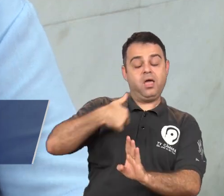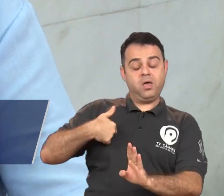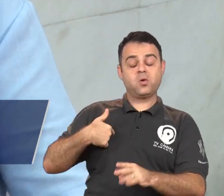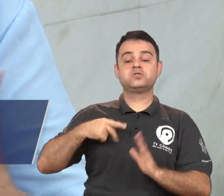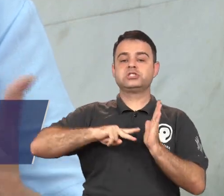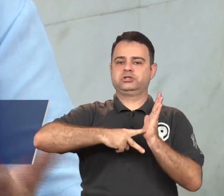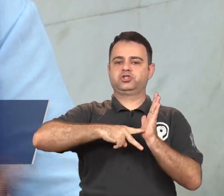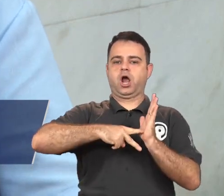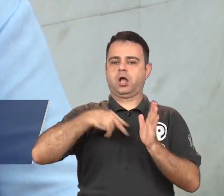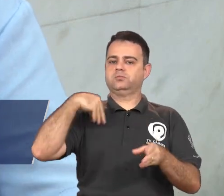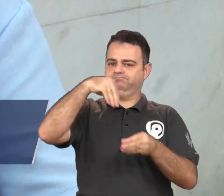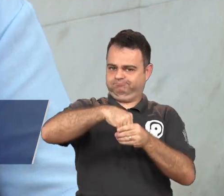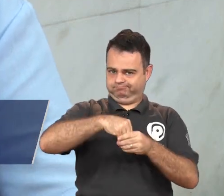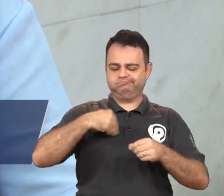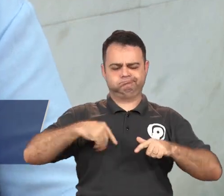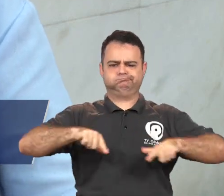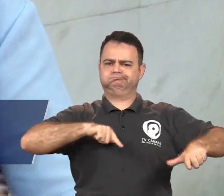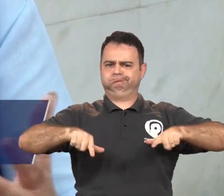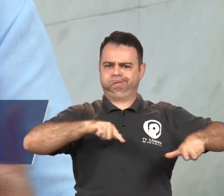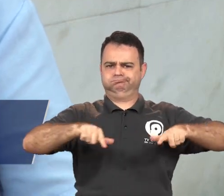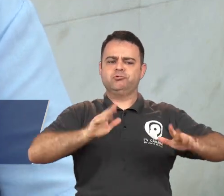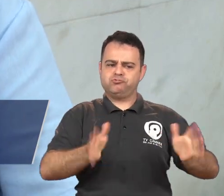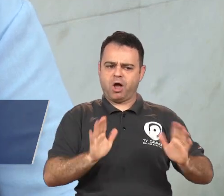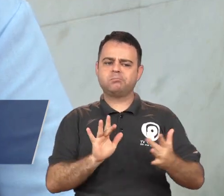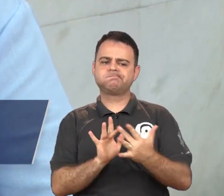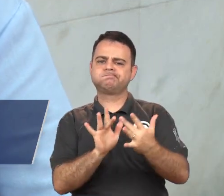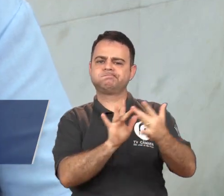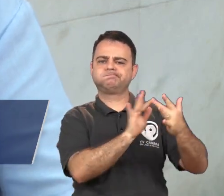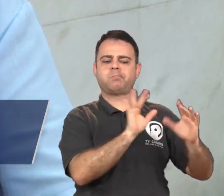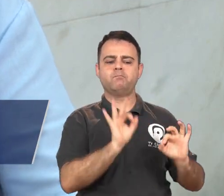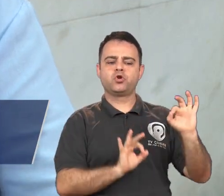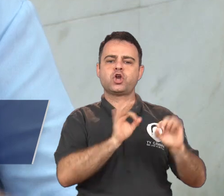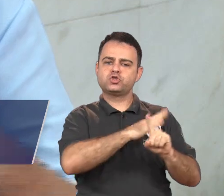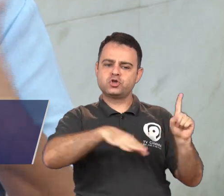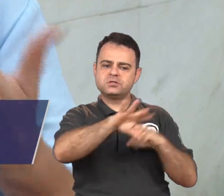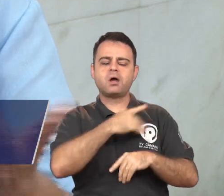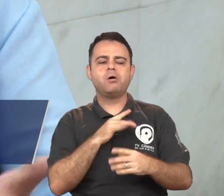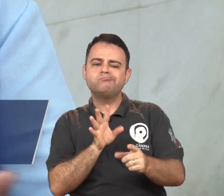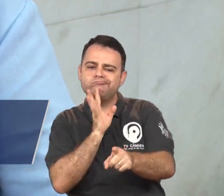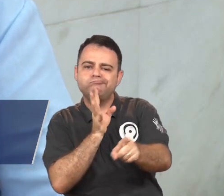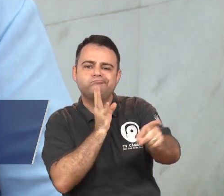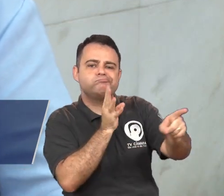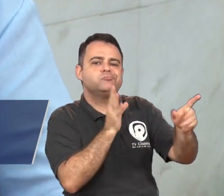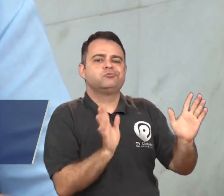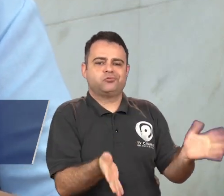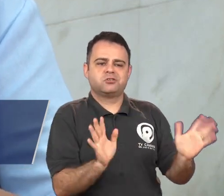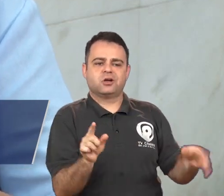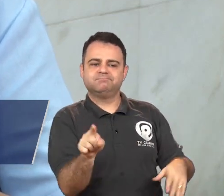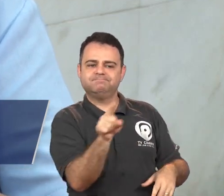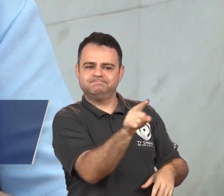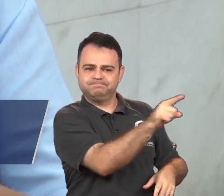do sindicato, a gente já estava envolvido, né, com muitos projetos sociais que sempre